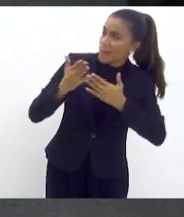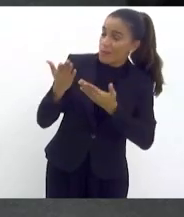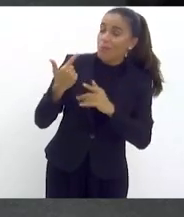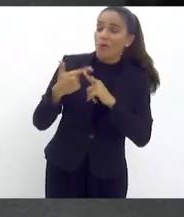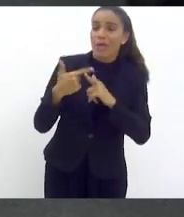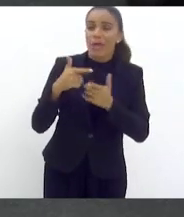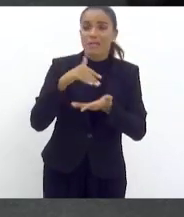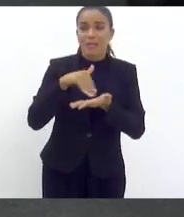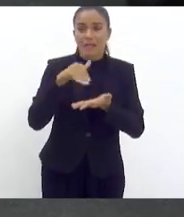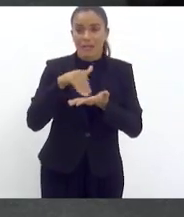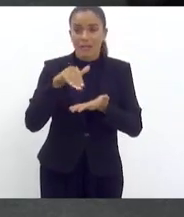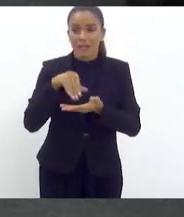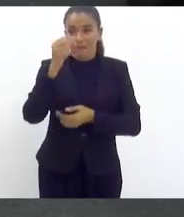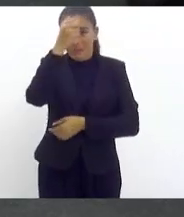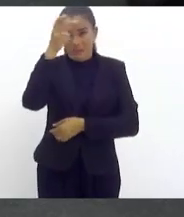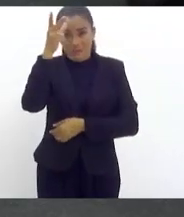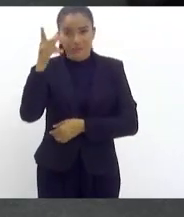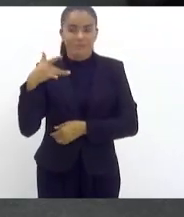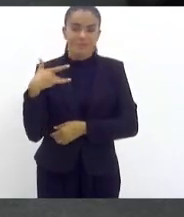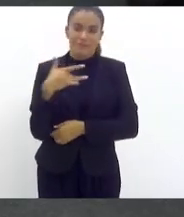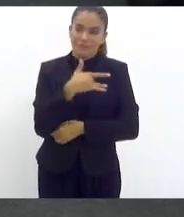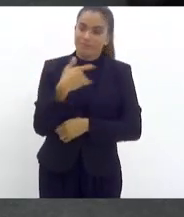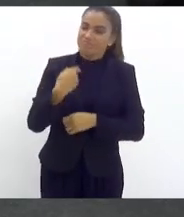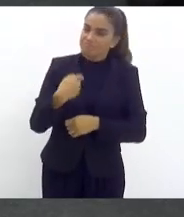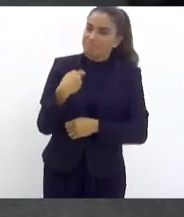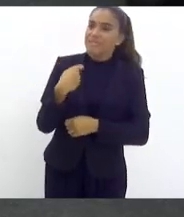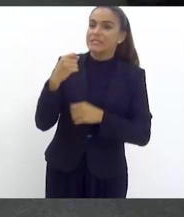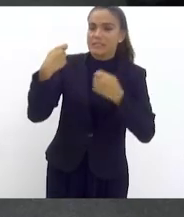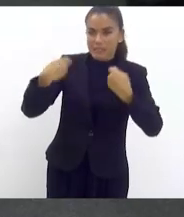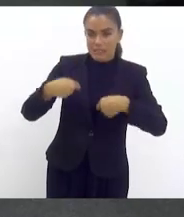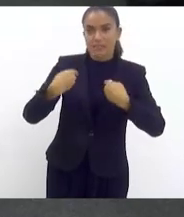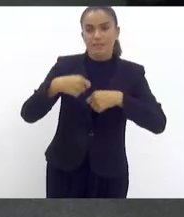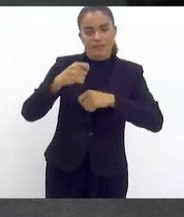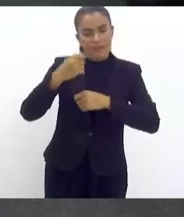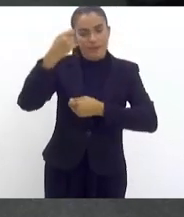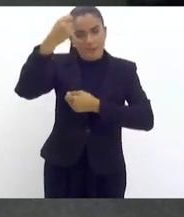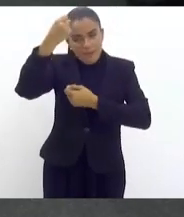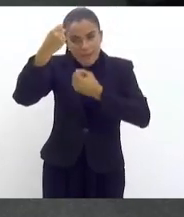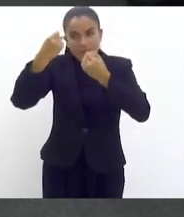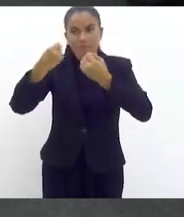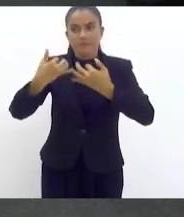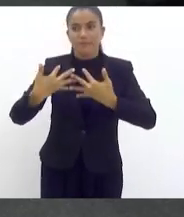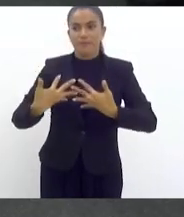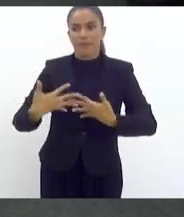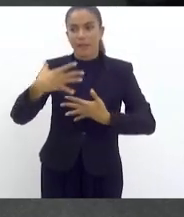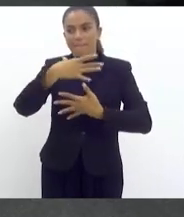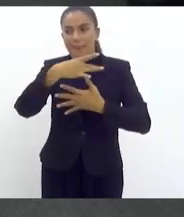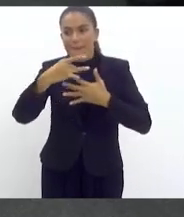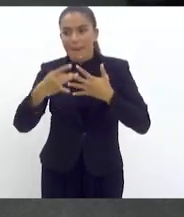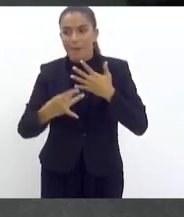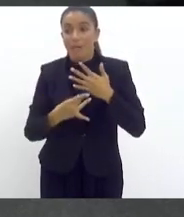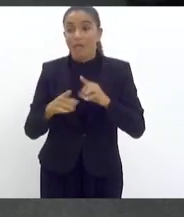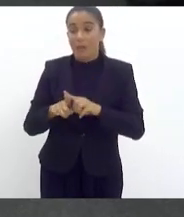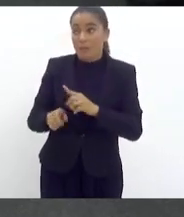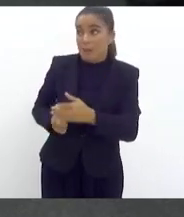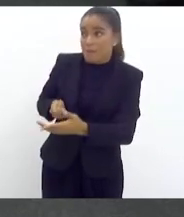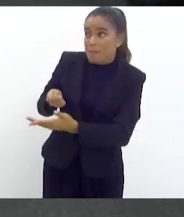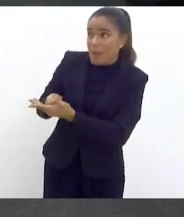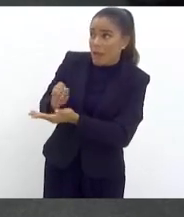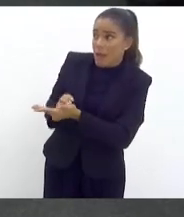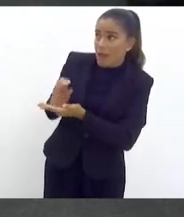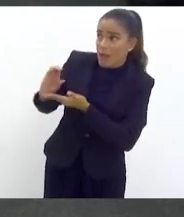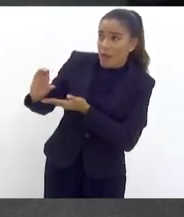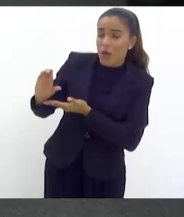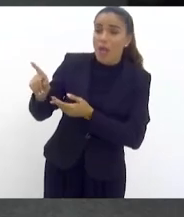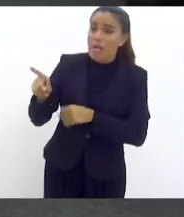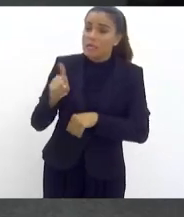Secretaria Municipal de Saúde precisa prestar, sim, esclarecimentos, mas, acima de tudo, pagar o que deve, porque esses residentes,